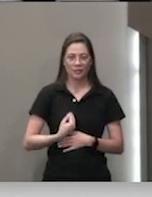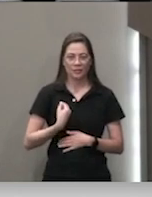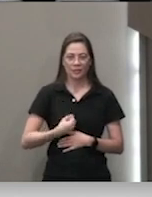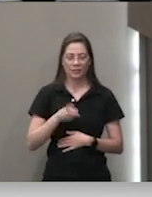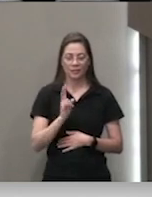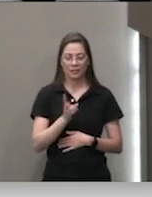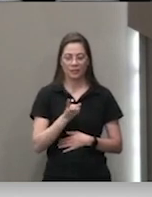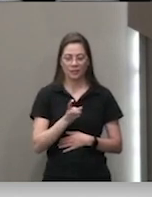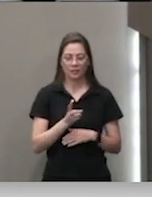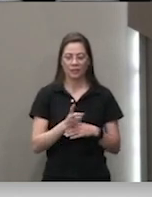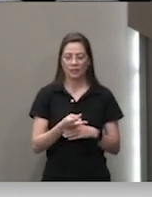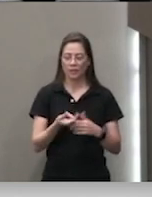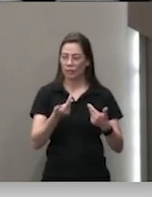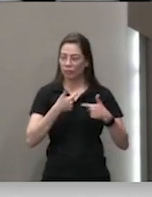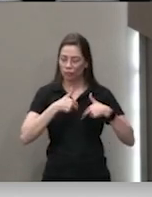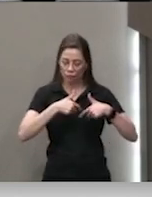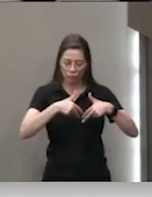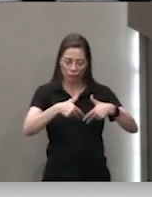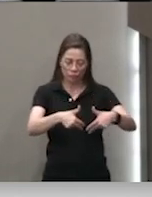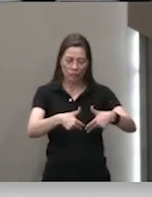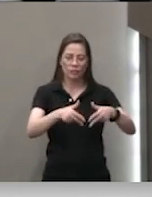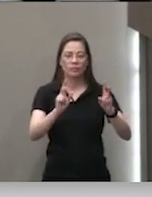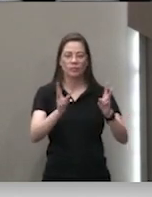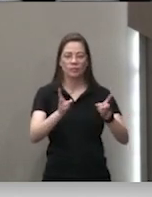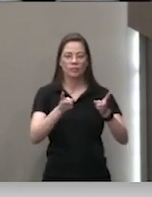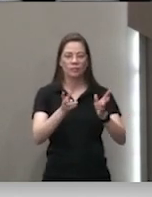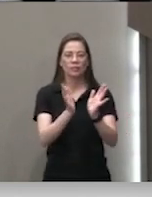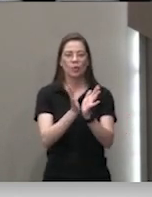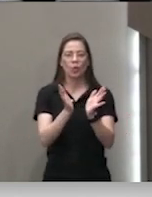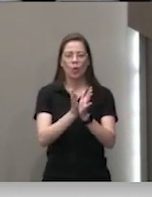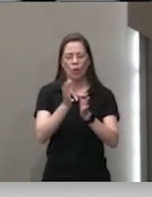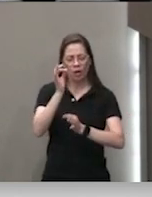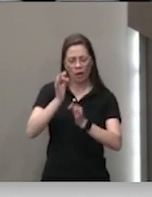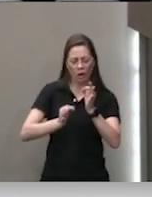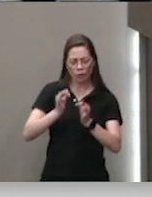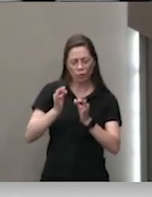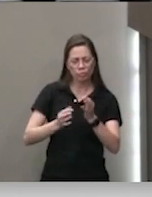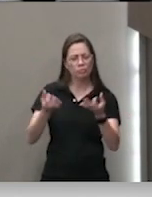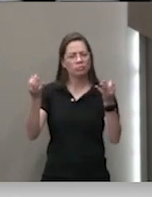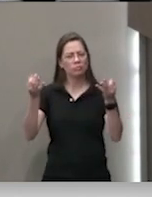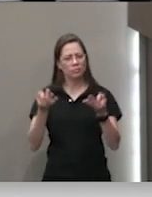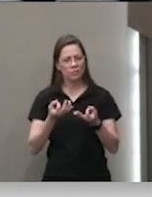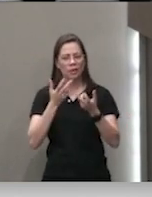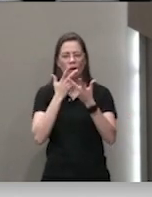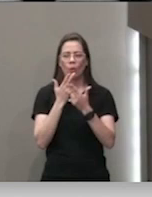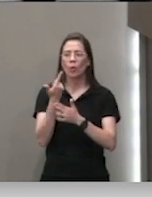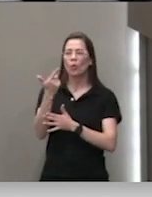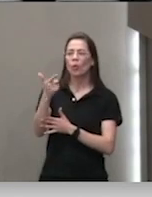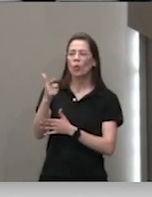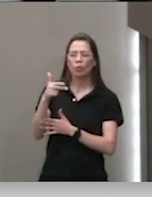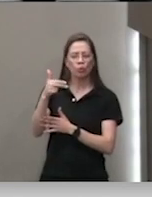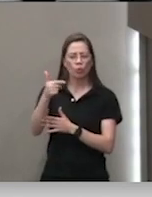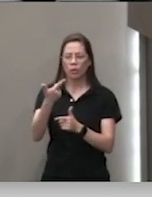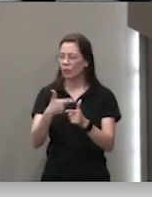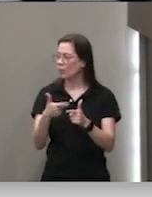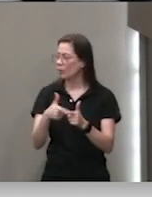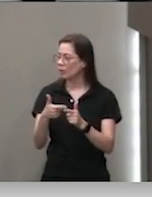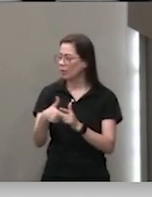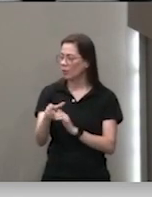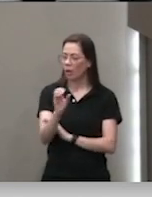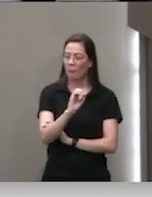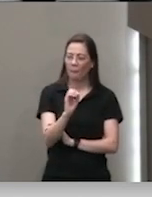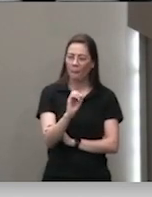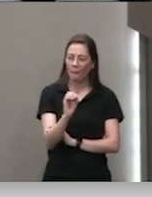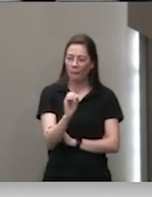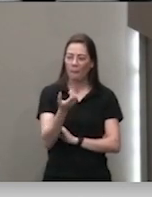sempre um companheiro leal, um colega justo, correto, como todos os demais, nunca tive problema nenhum,